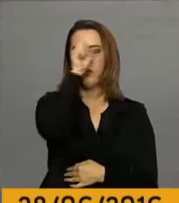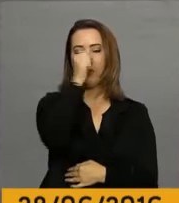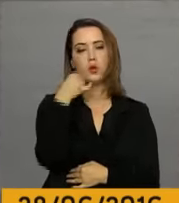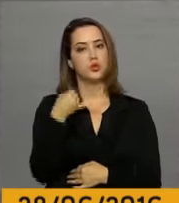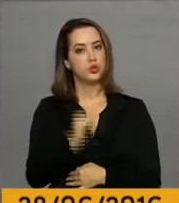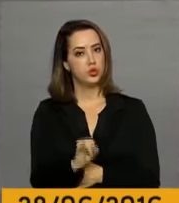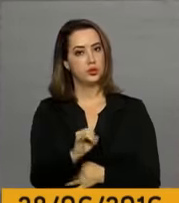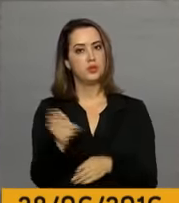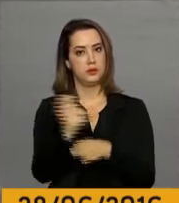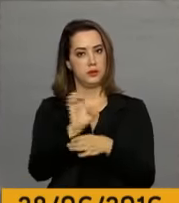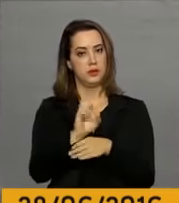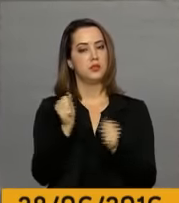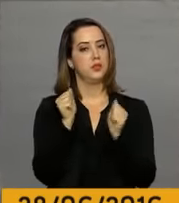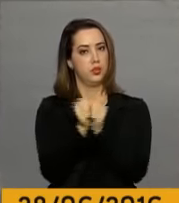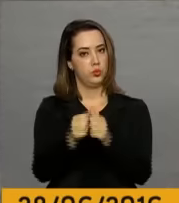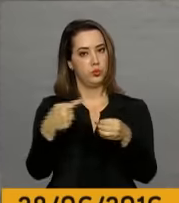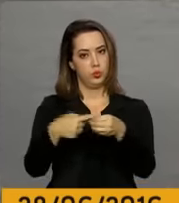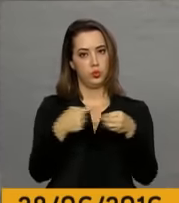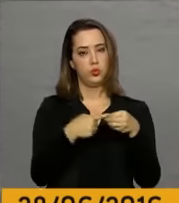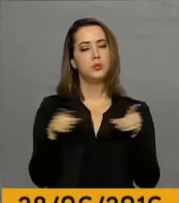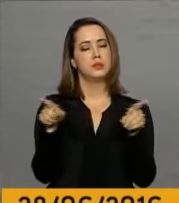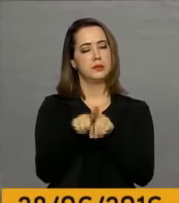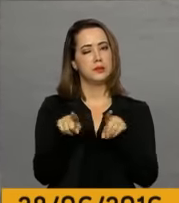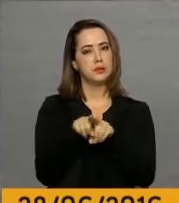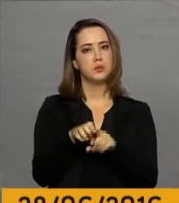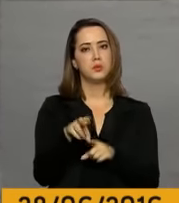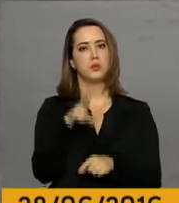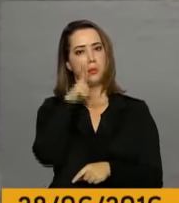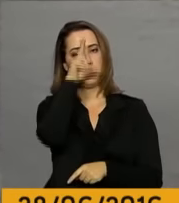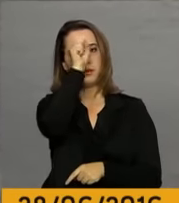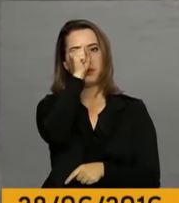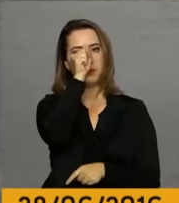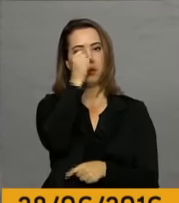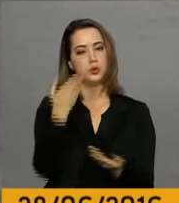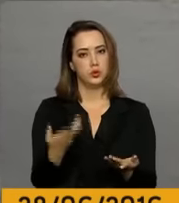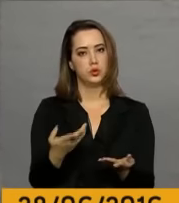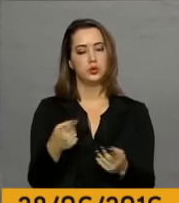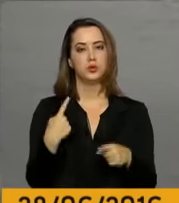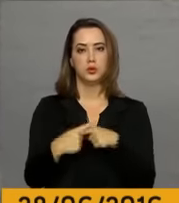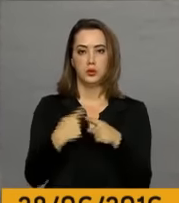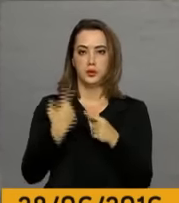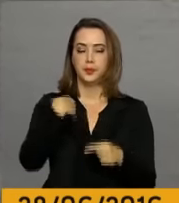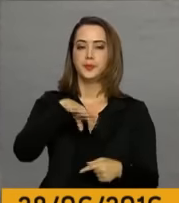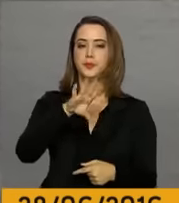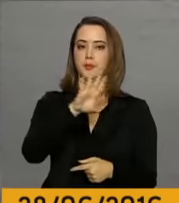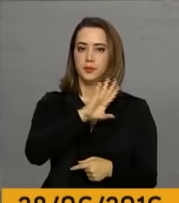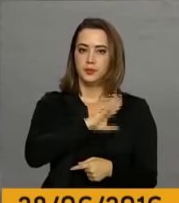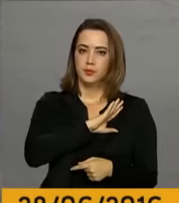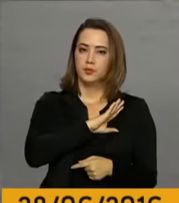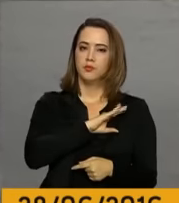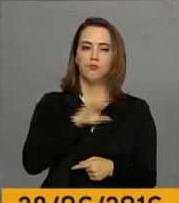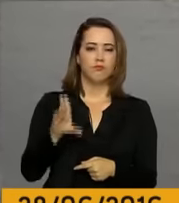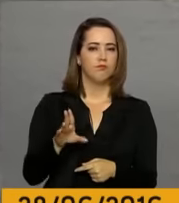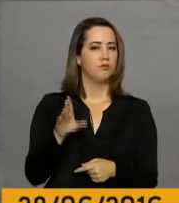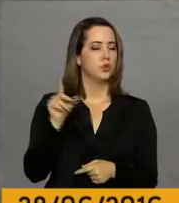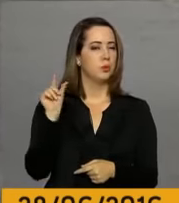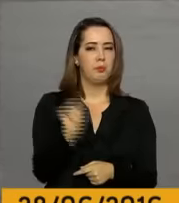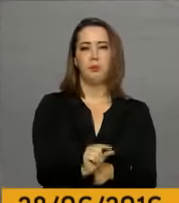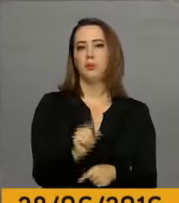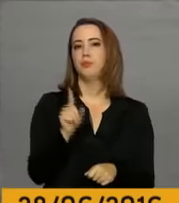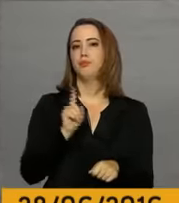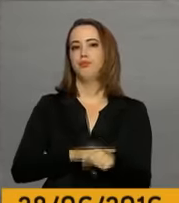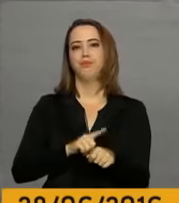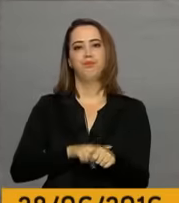e municípios também sejam fortes por isso nós a pouquíssimos